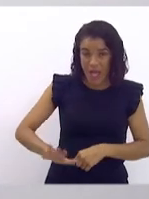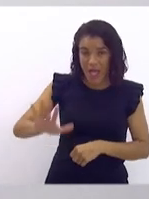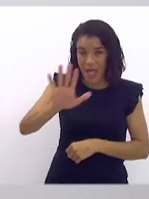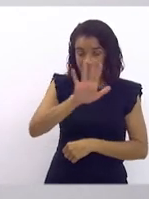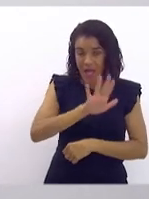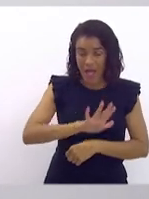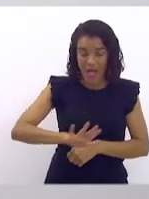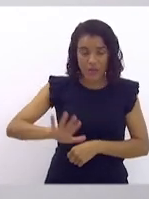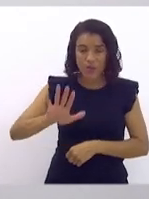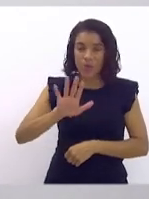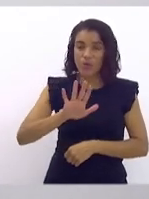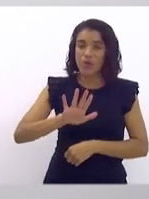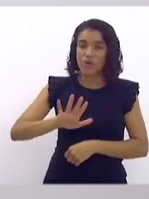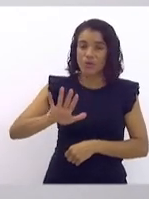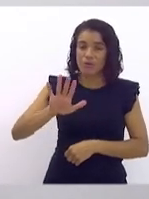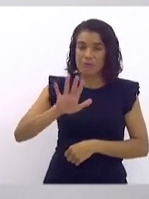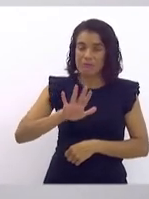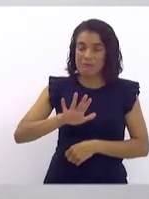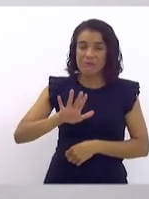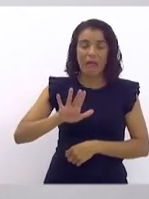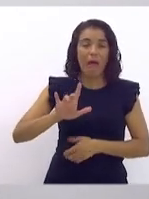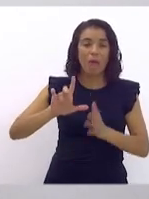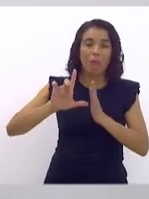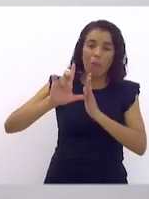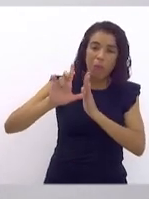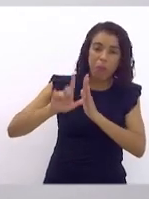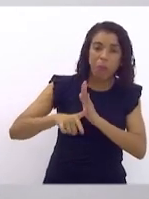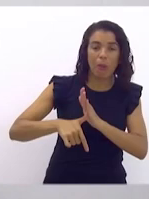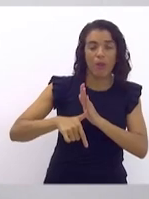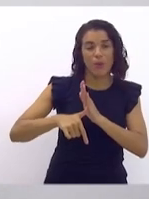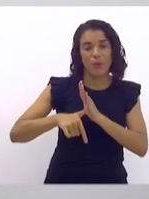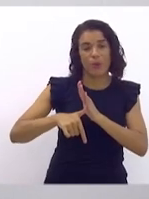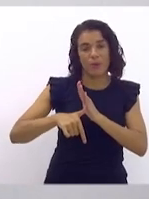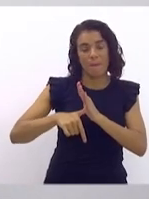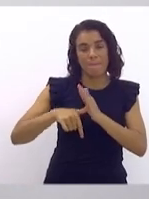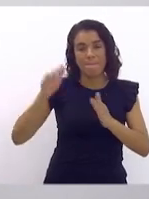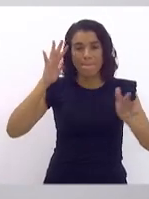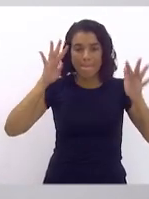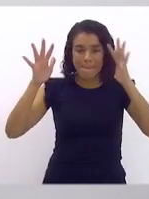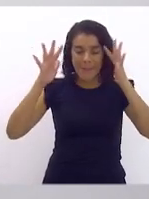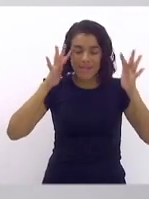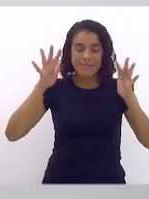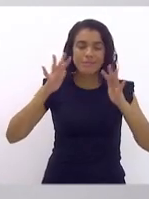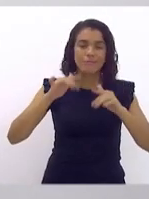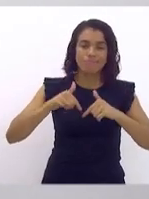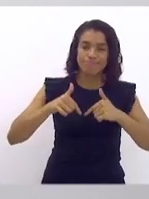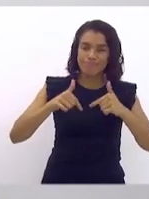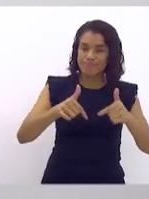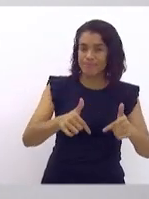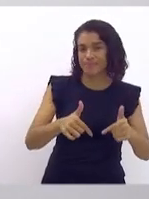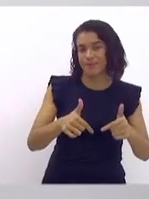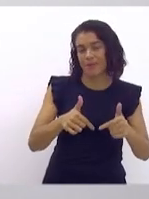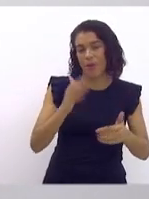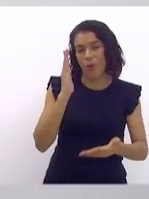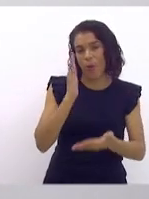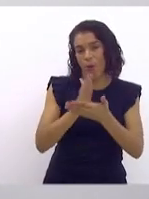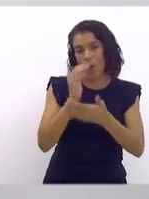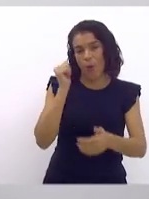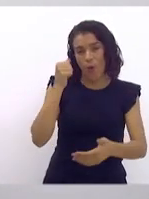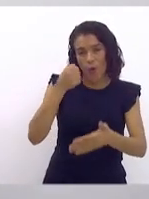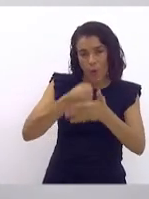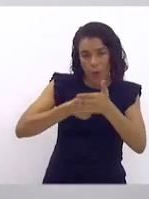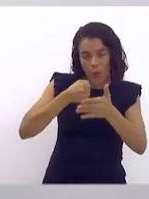está profundamente atrasado no combate a esse tipo de violência. E não é um